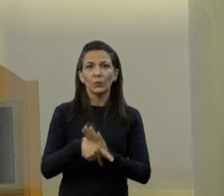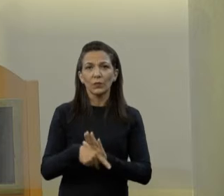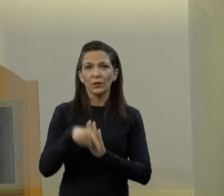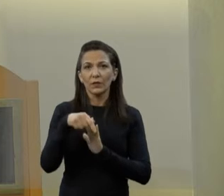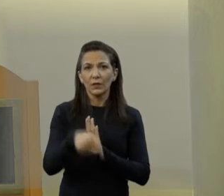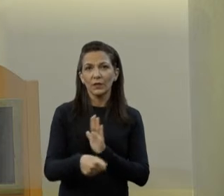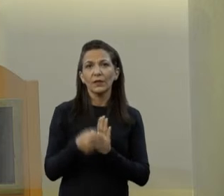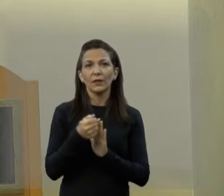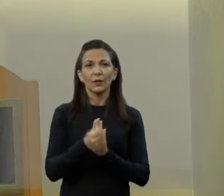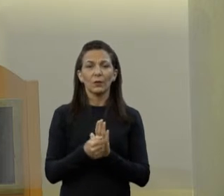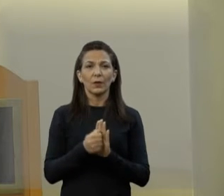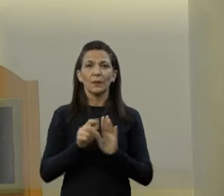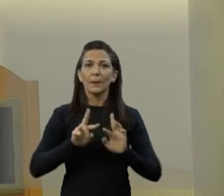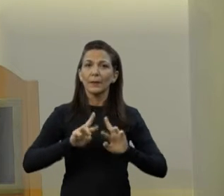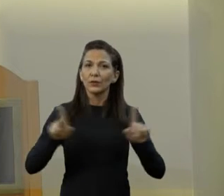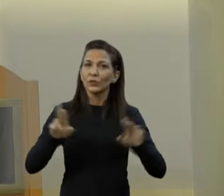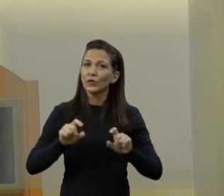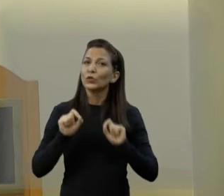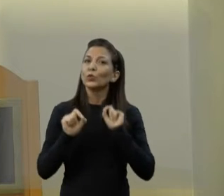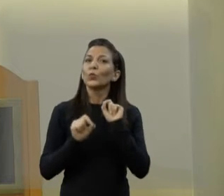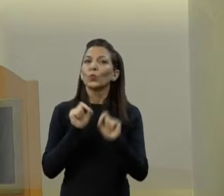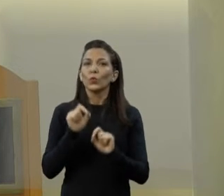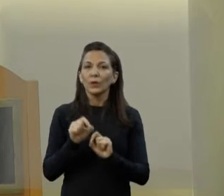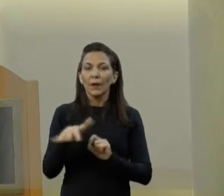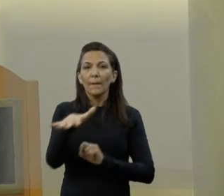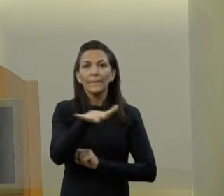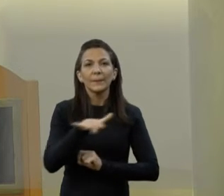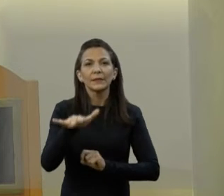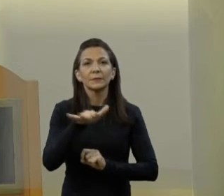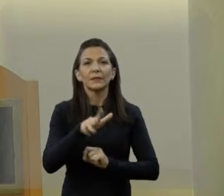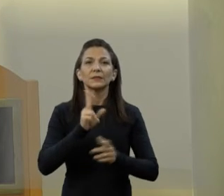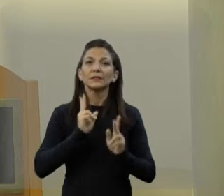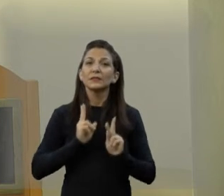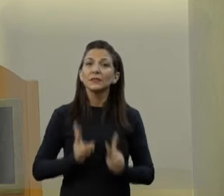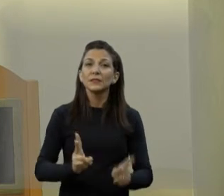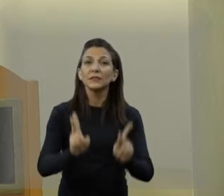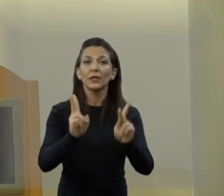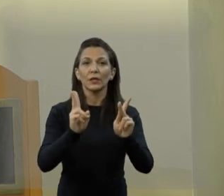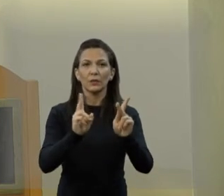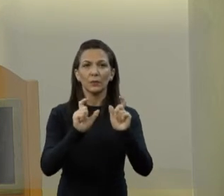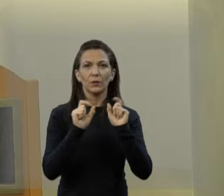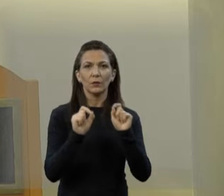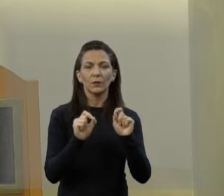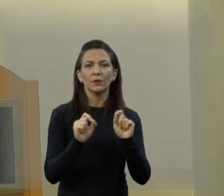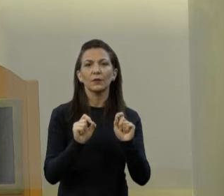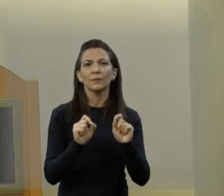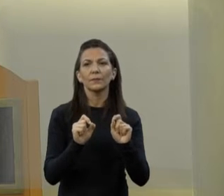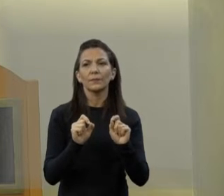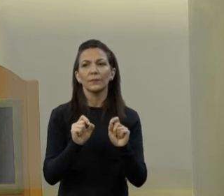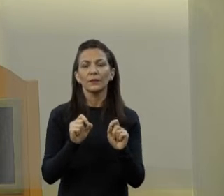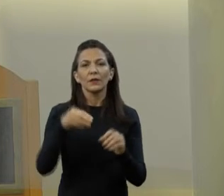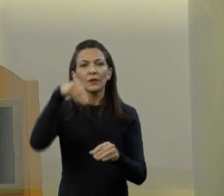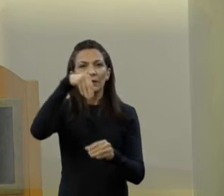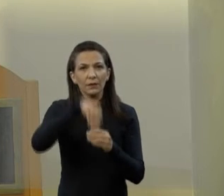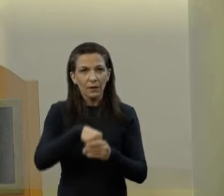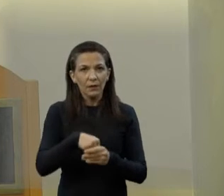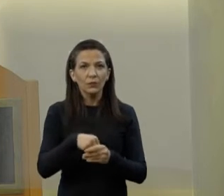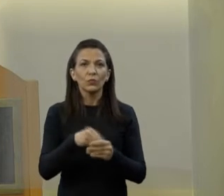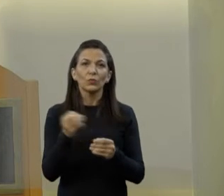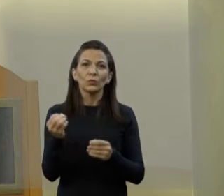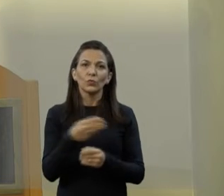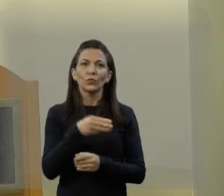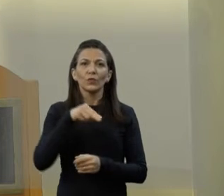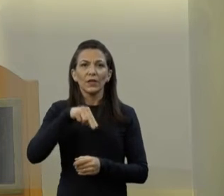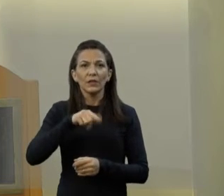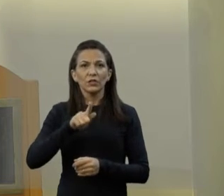porém com a diferença de um espaço permanente que será dentro do novo